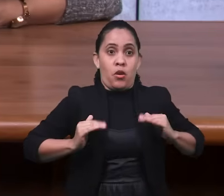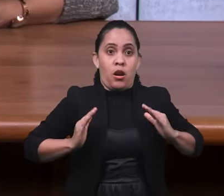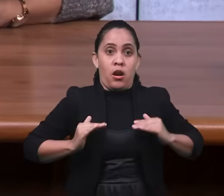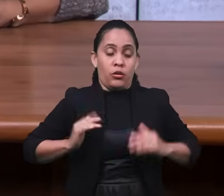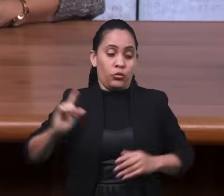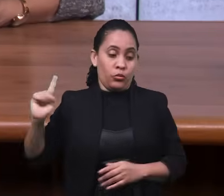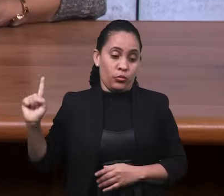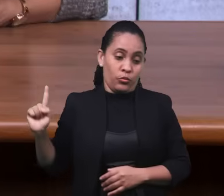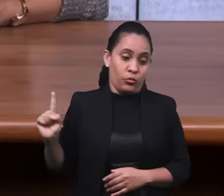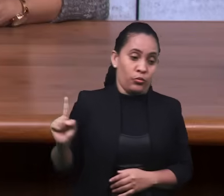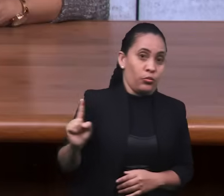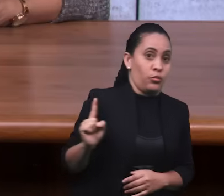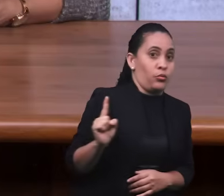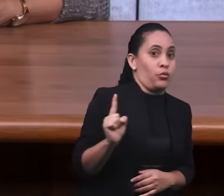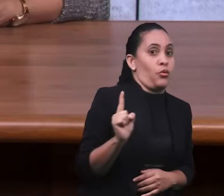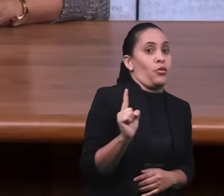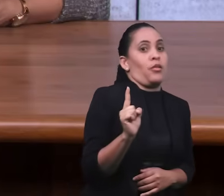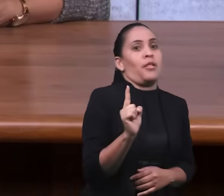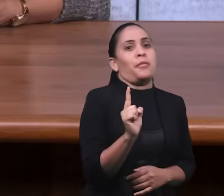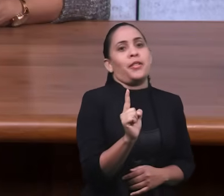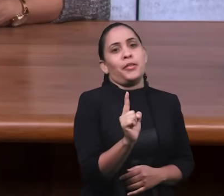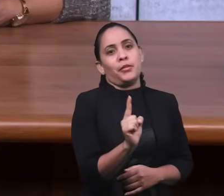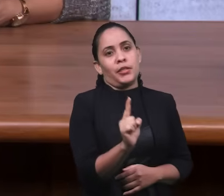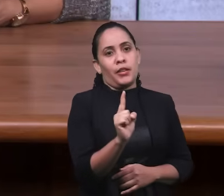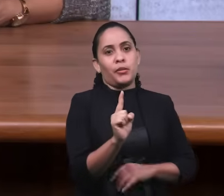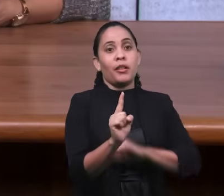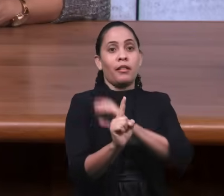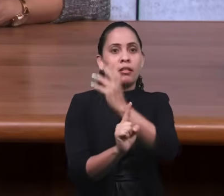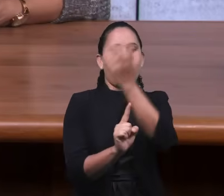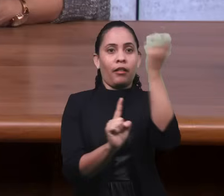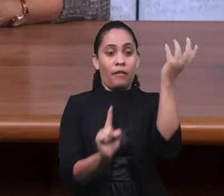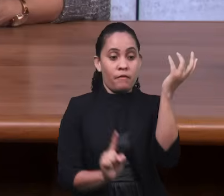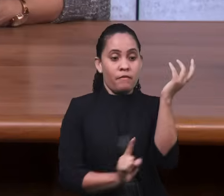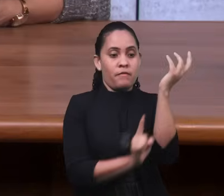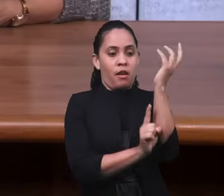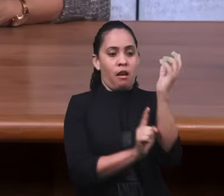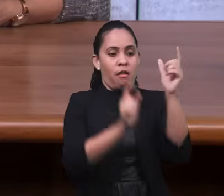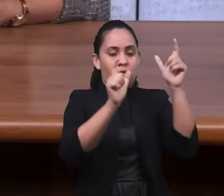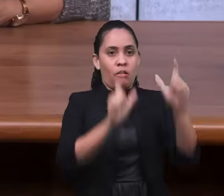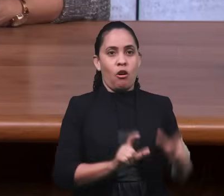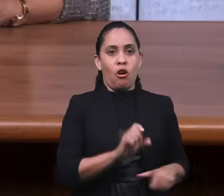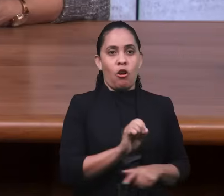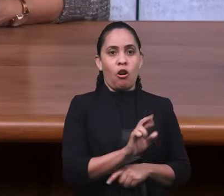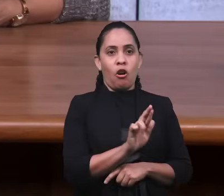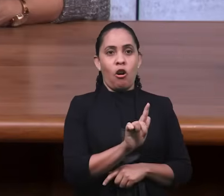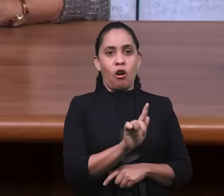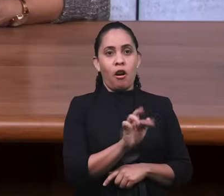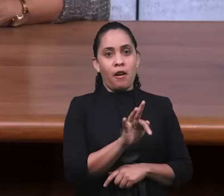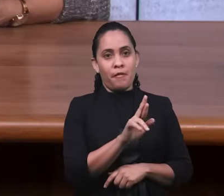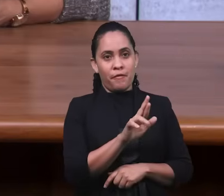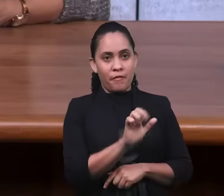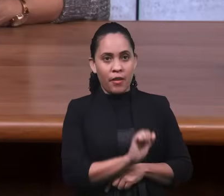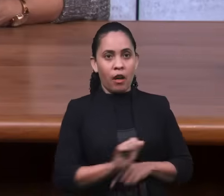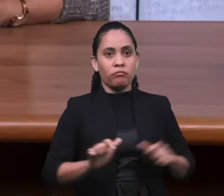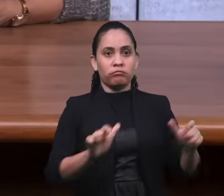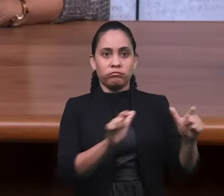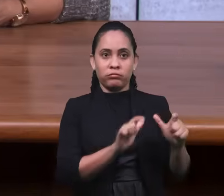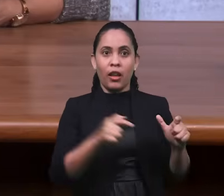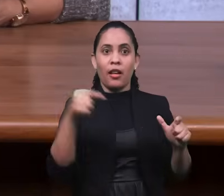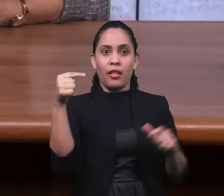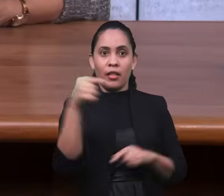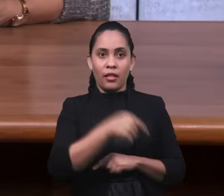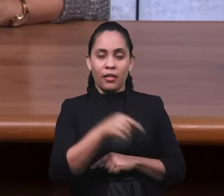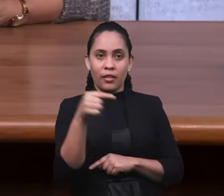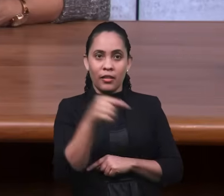veio e assentou-se debaixo do carvalho que está em Ofra, que pertencia a Joás,